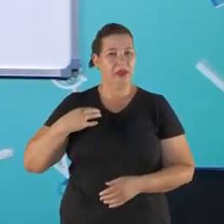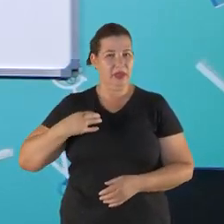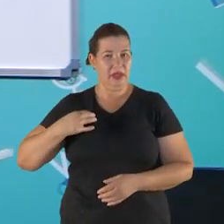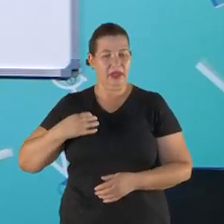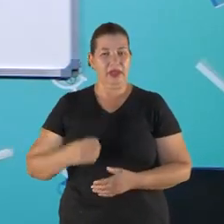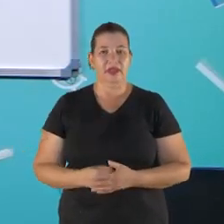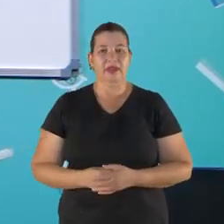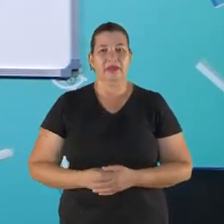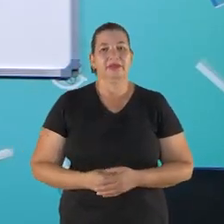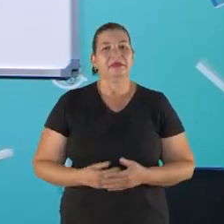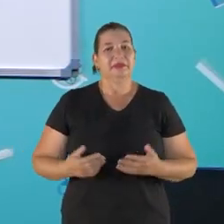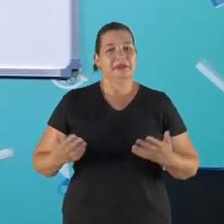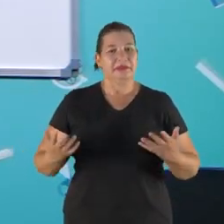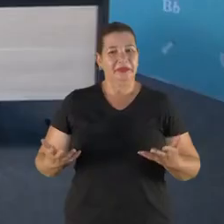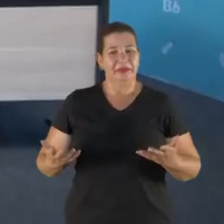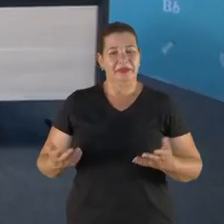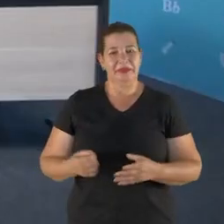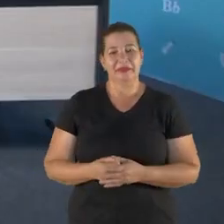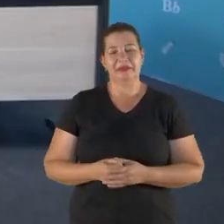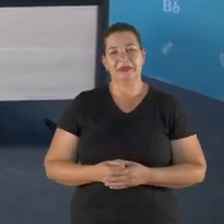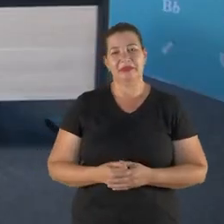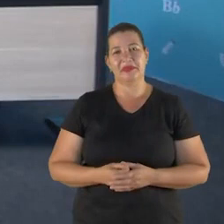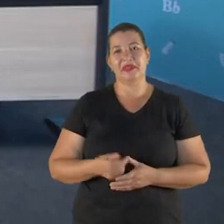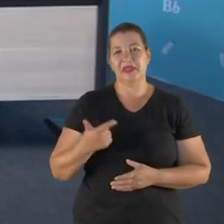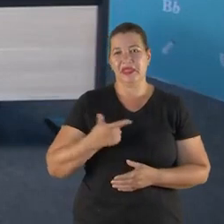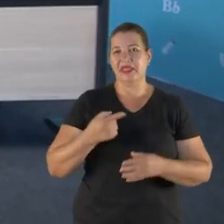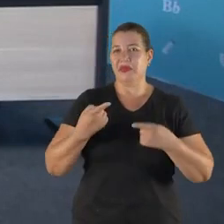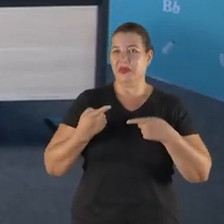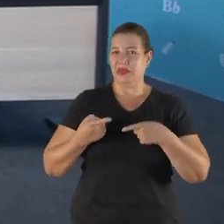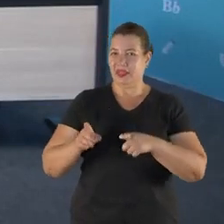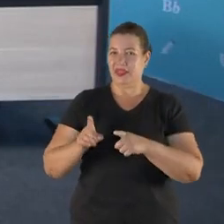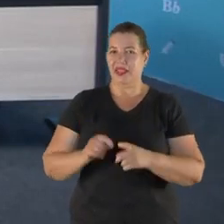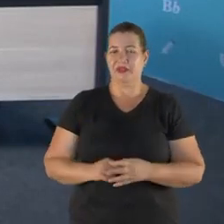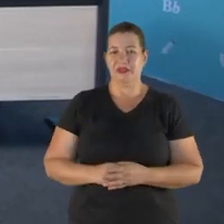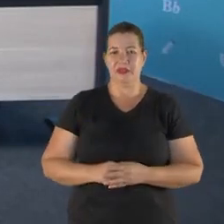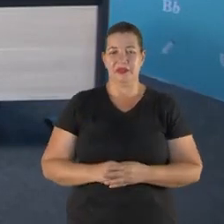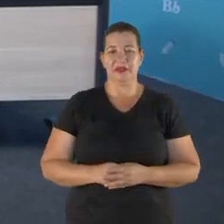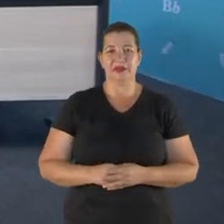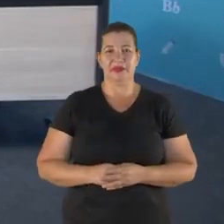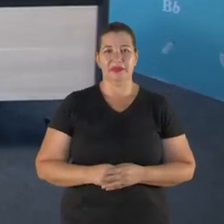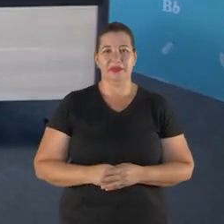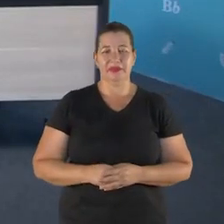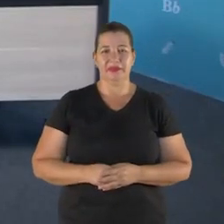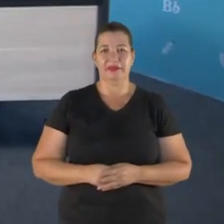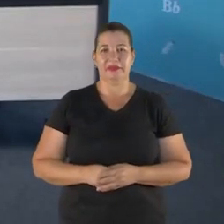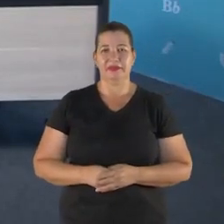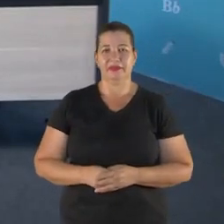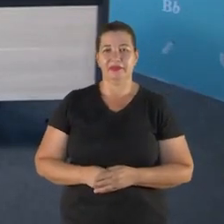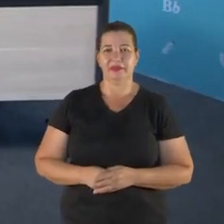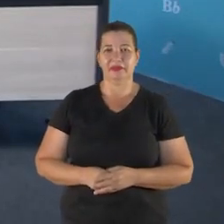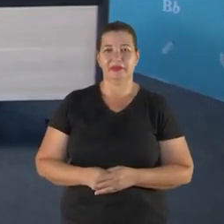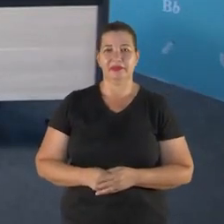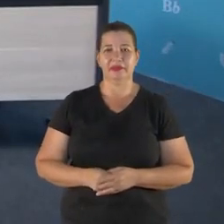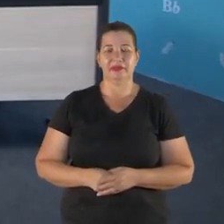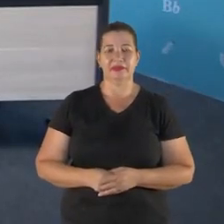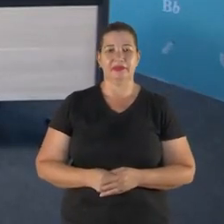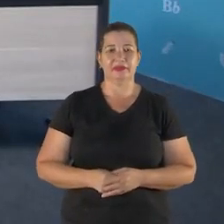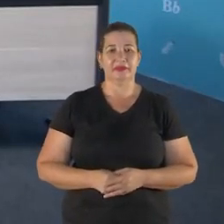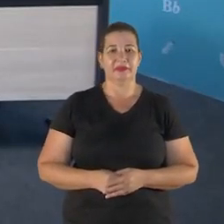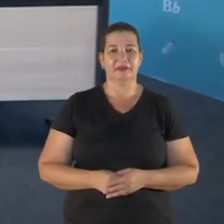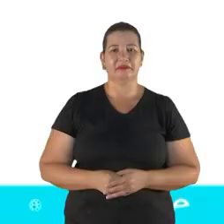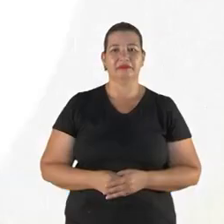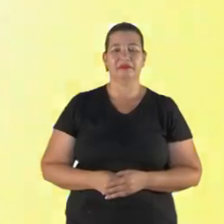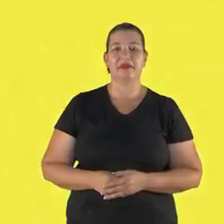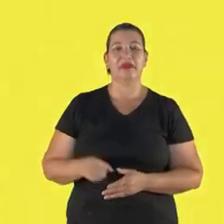110 centímetros de tecido. Então, pessoal, vamos ao nosso segundo desafio. O segundo desafio é